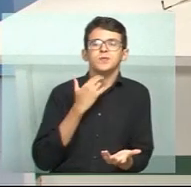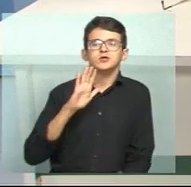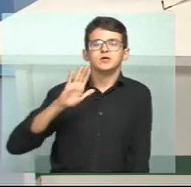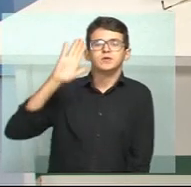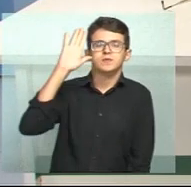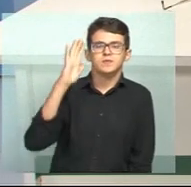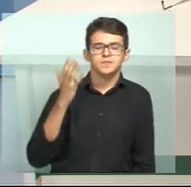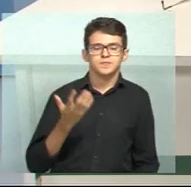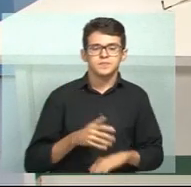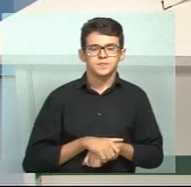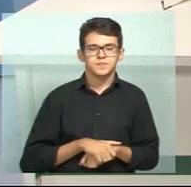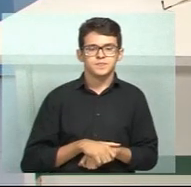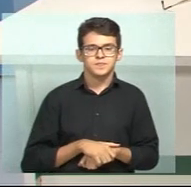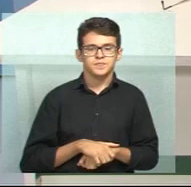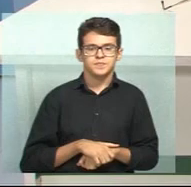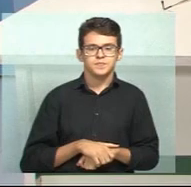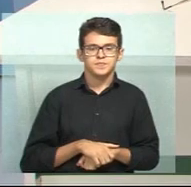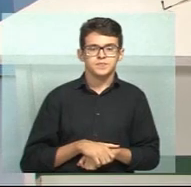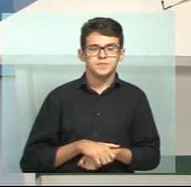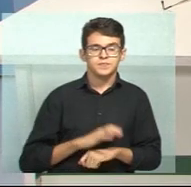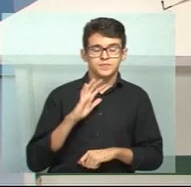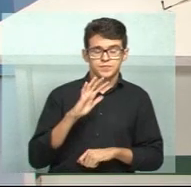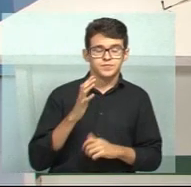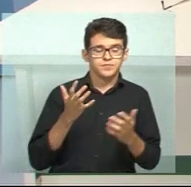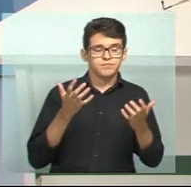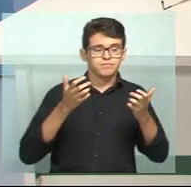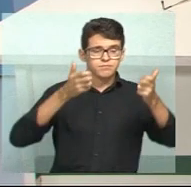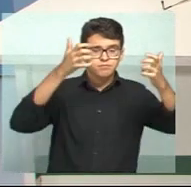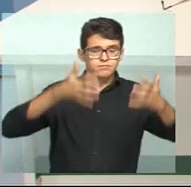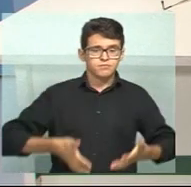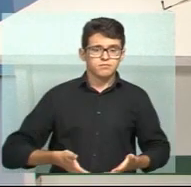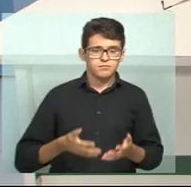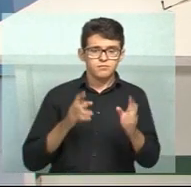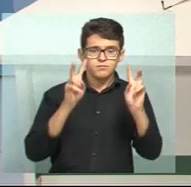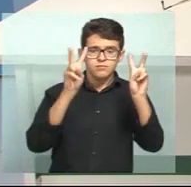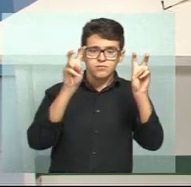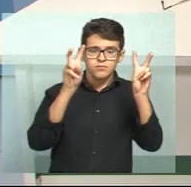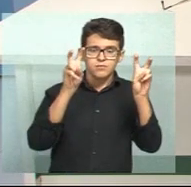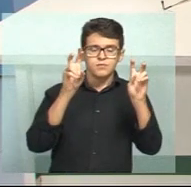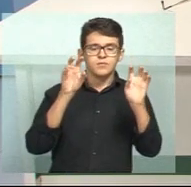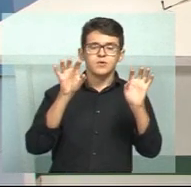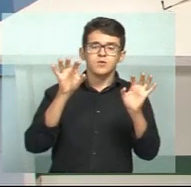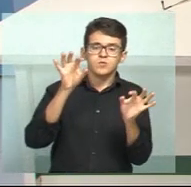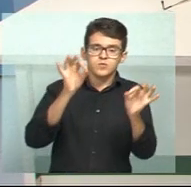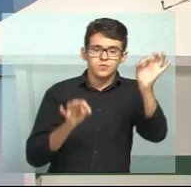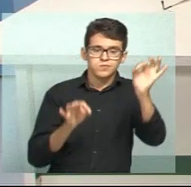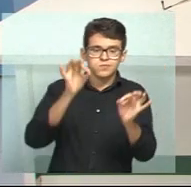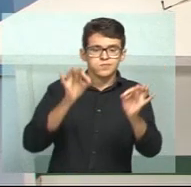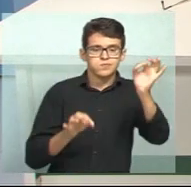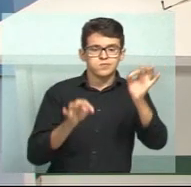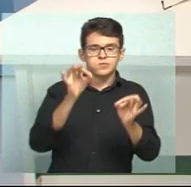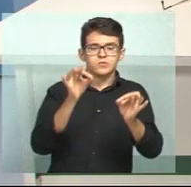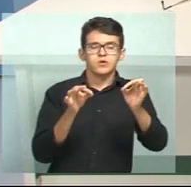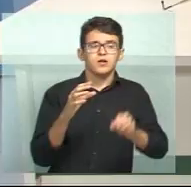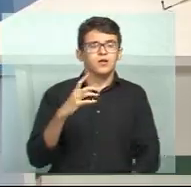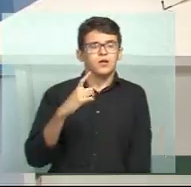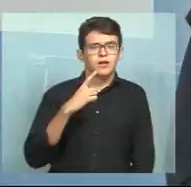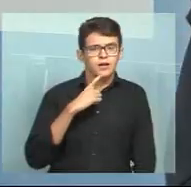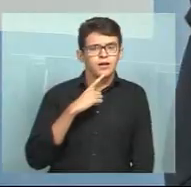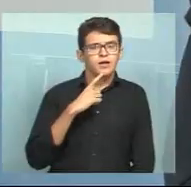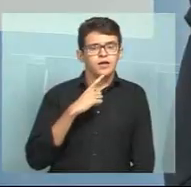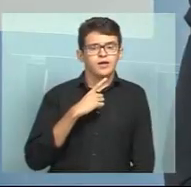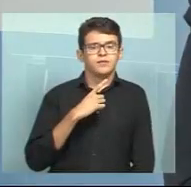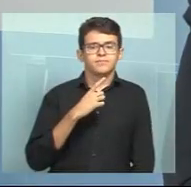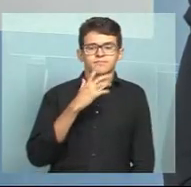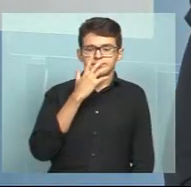do julgamento especificamente, Luiz. O julgamento, ele tem muita coisa por trás,